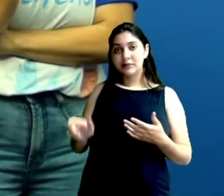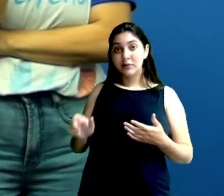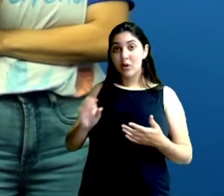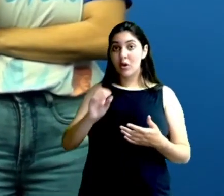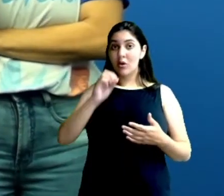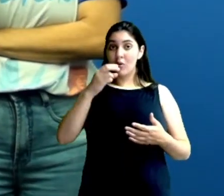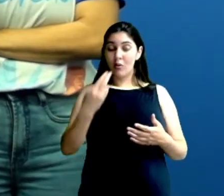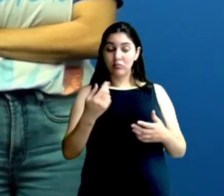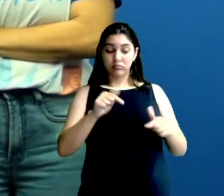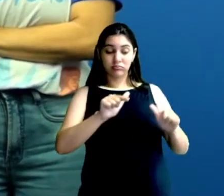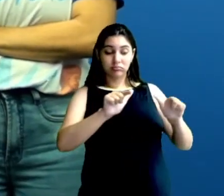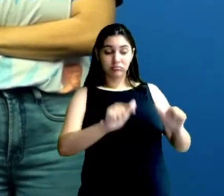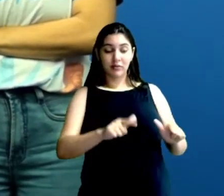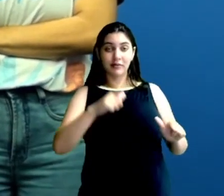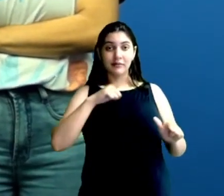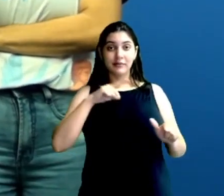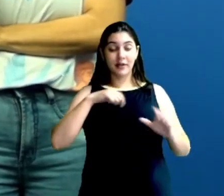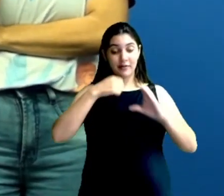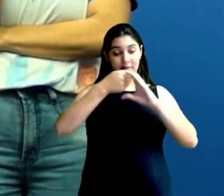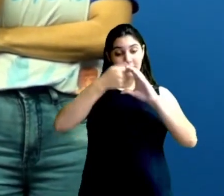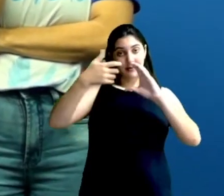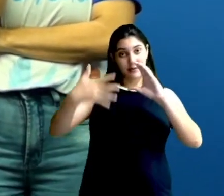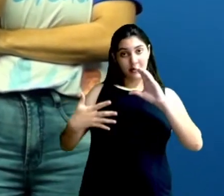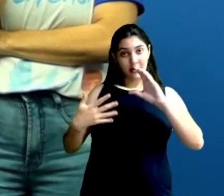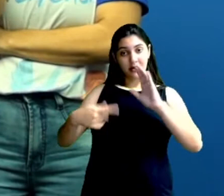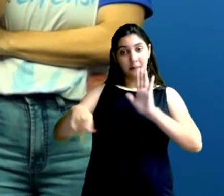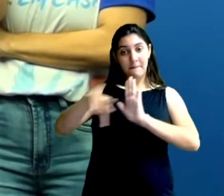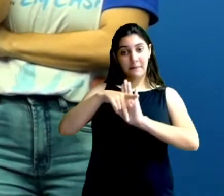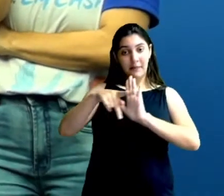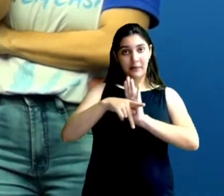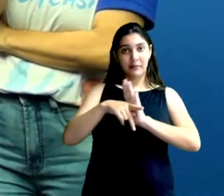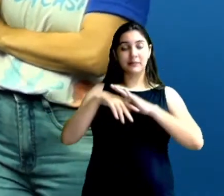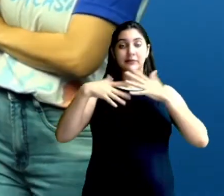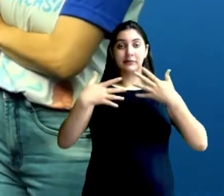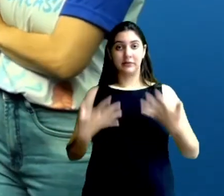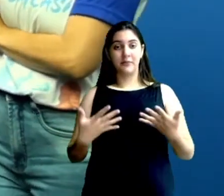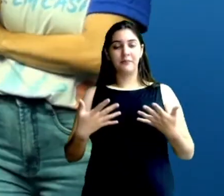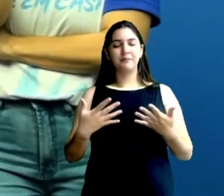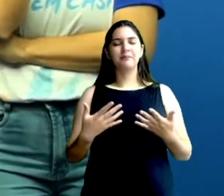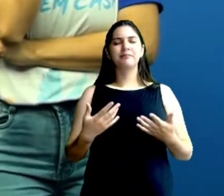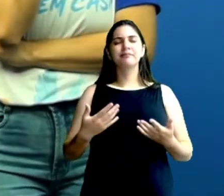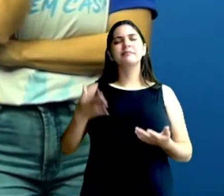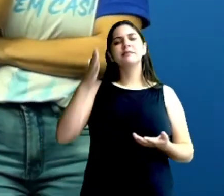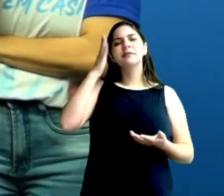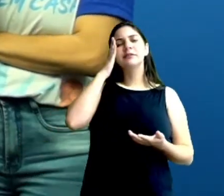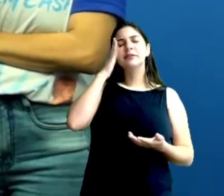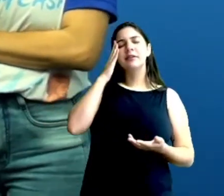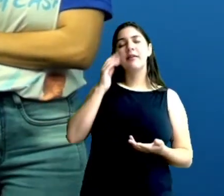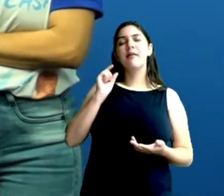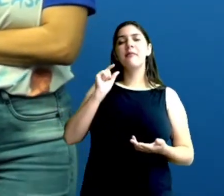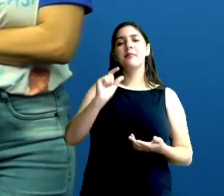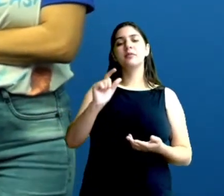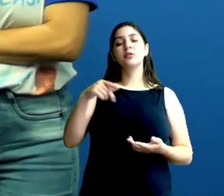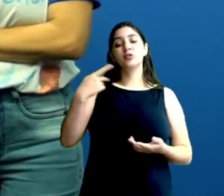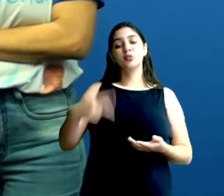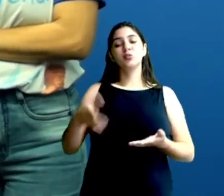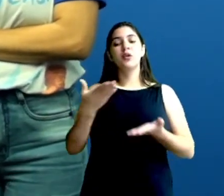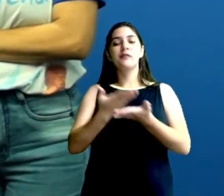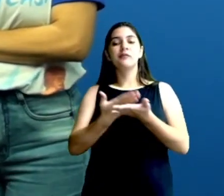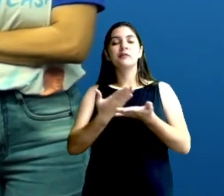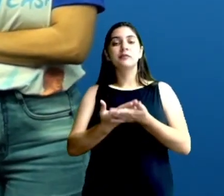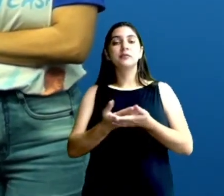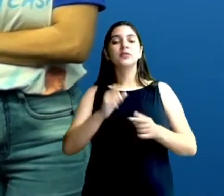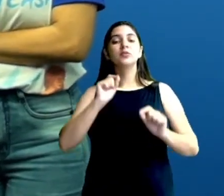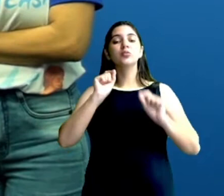um lugar ele possui características próprias. Então, a gente vai entender um pouquinho nesta aula